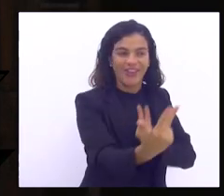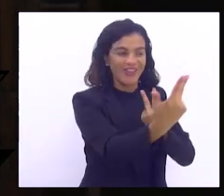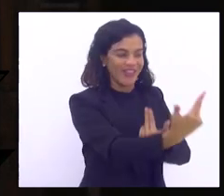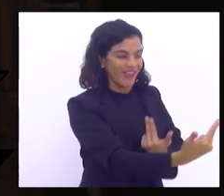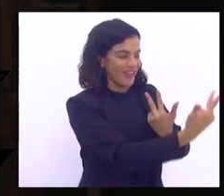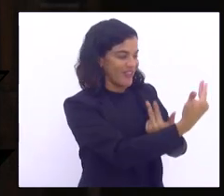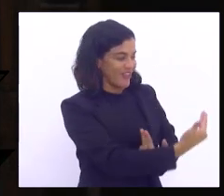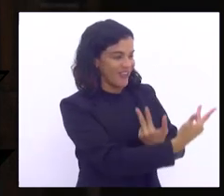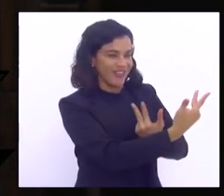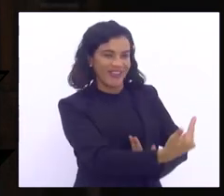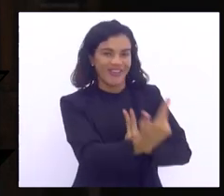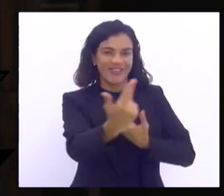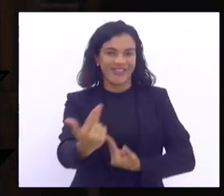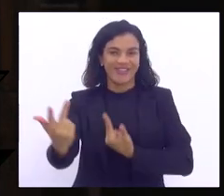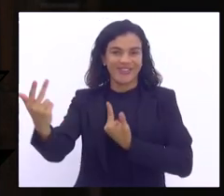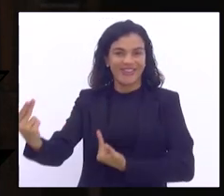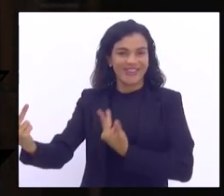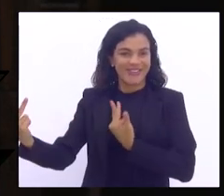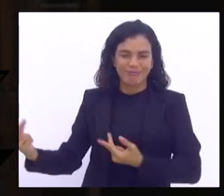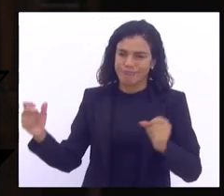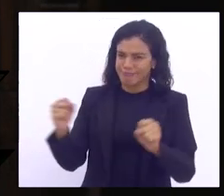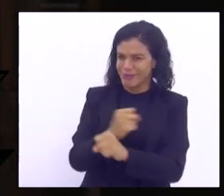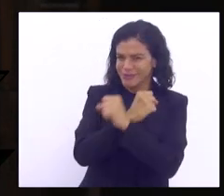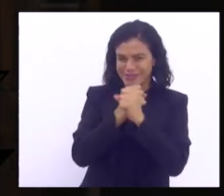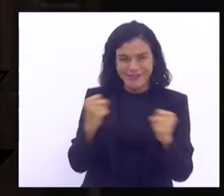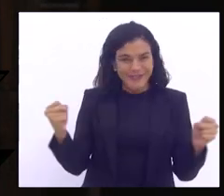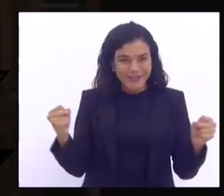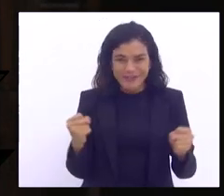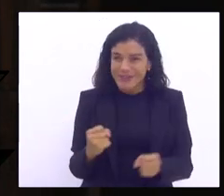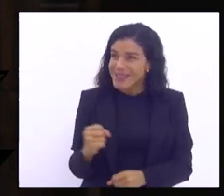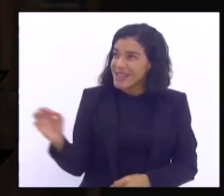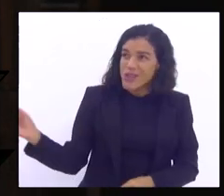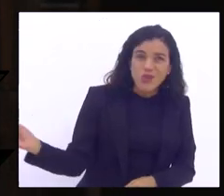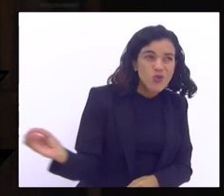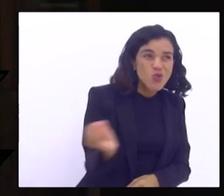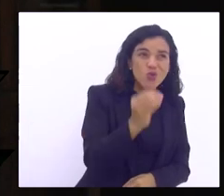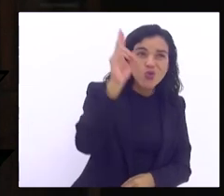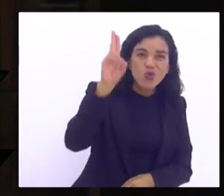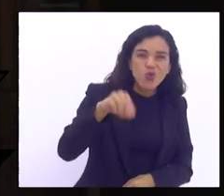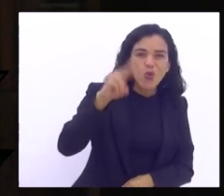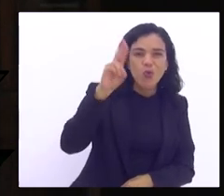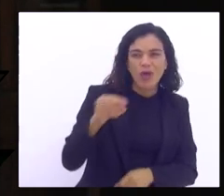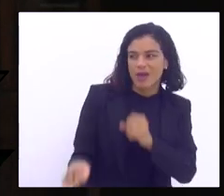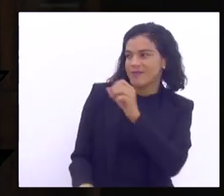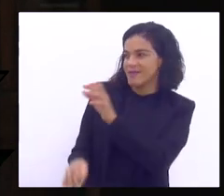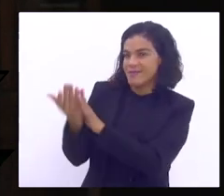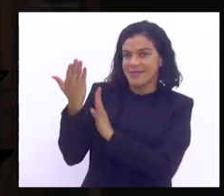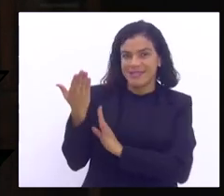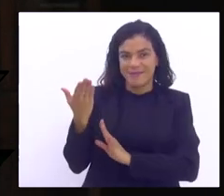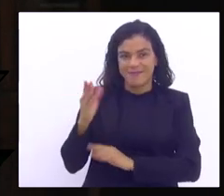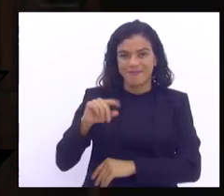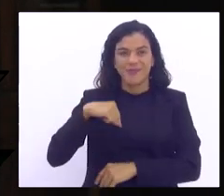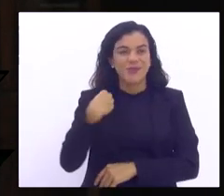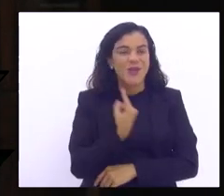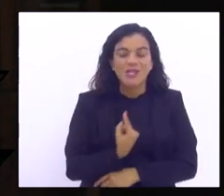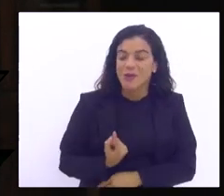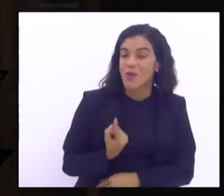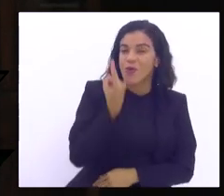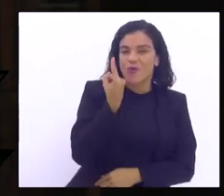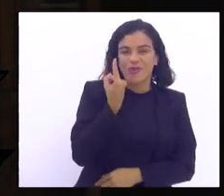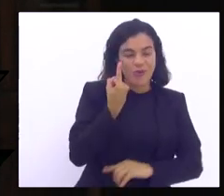igual a mim, igual a cada um de vocês, nem nunca vai aparecer. Nós somos